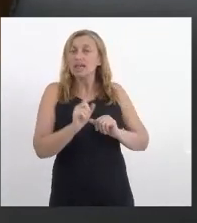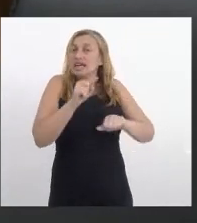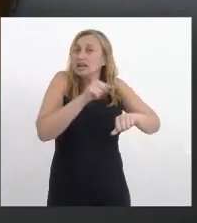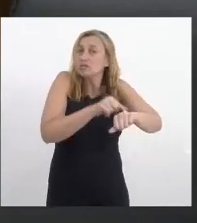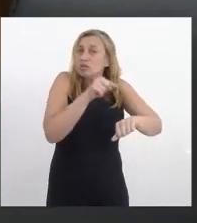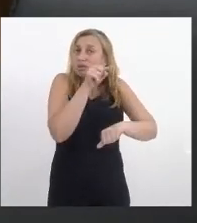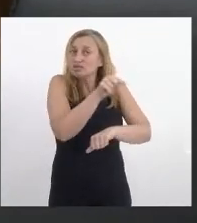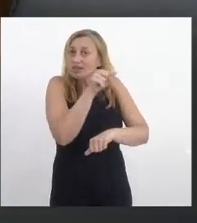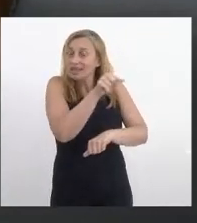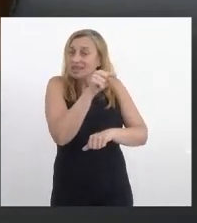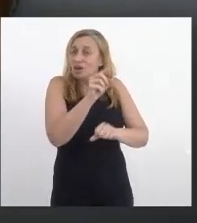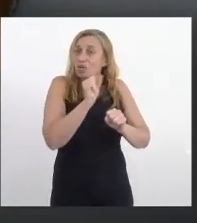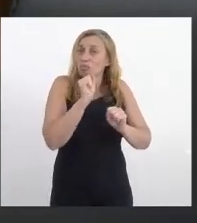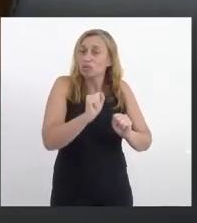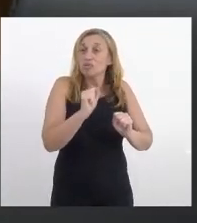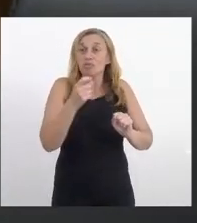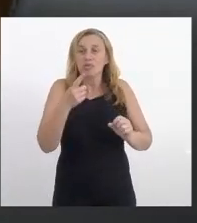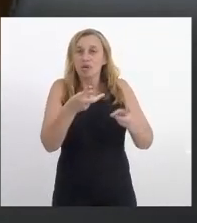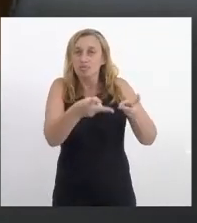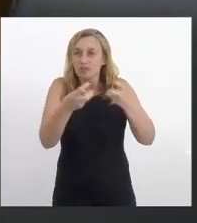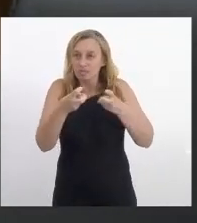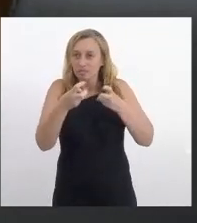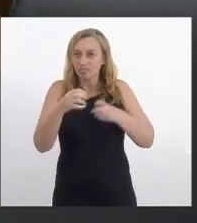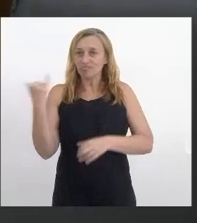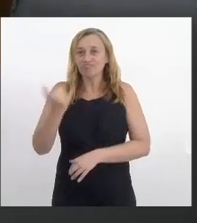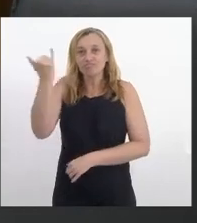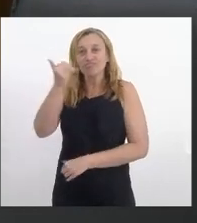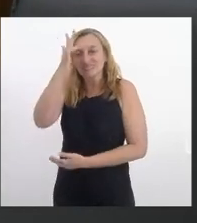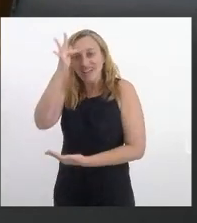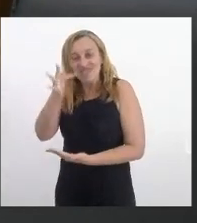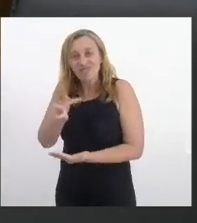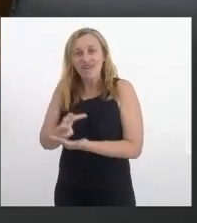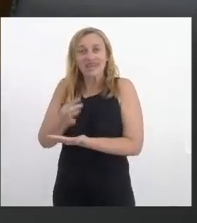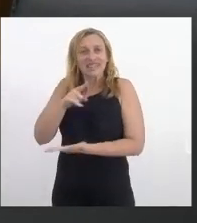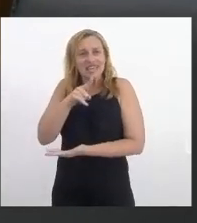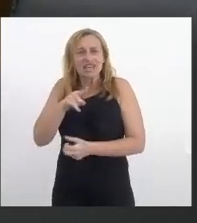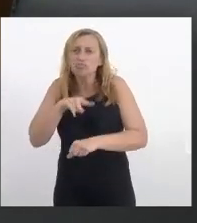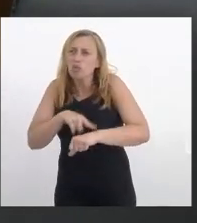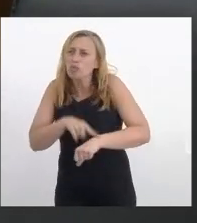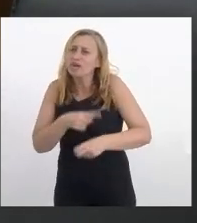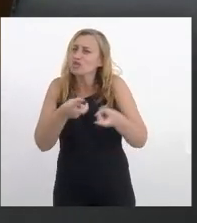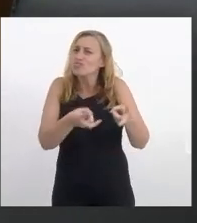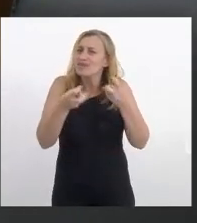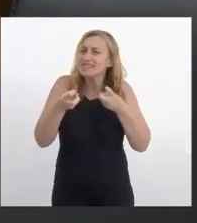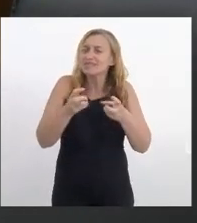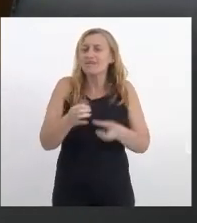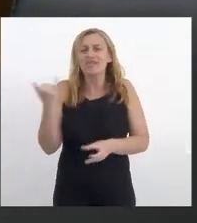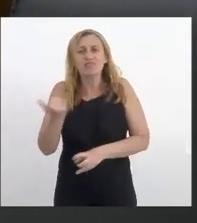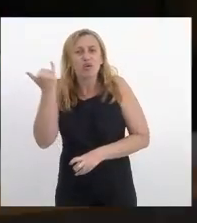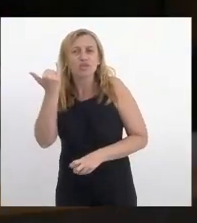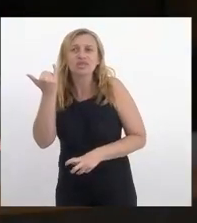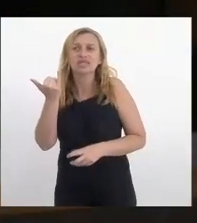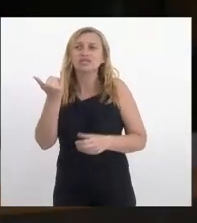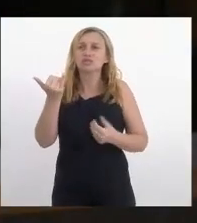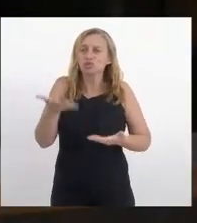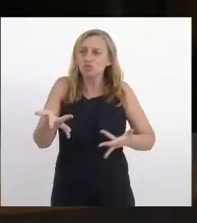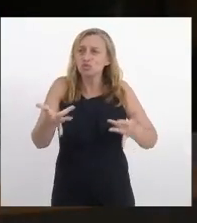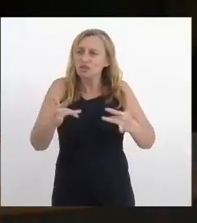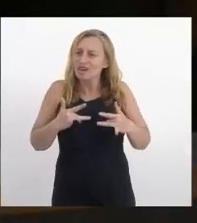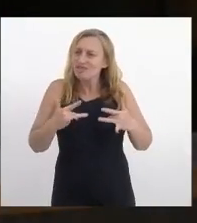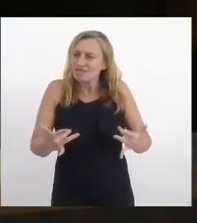pude perceber a importância da fé. Naquele momento, eu pude perceber a importância do